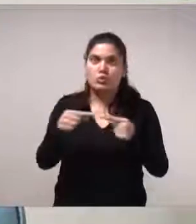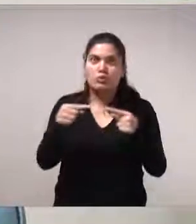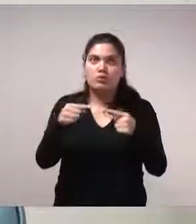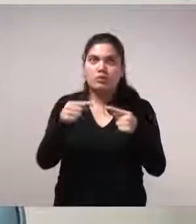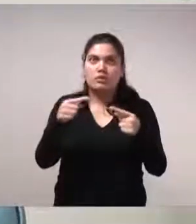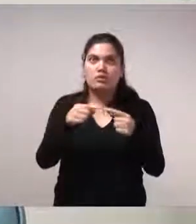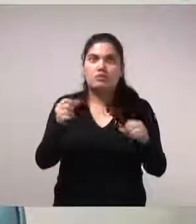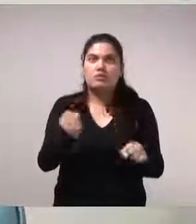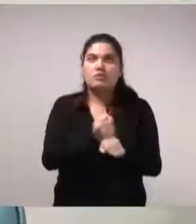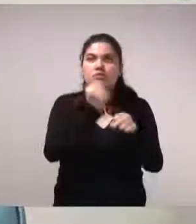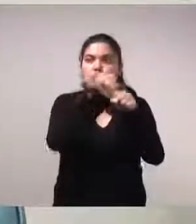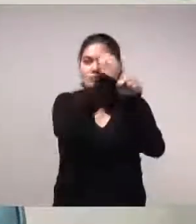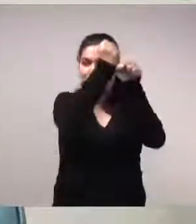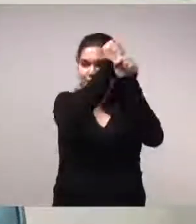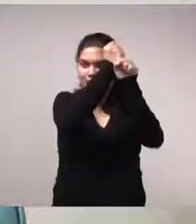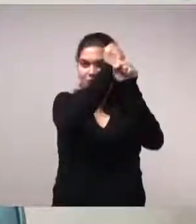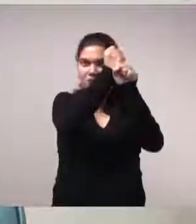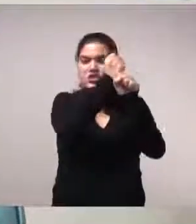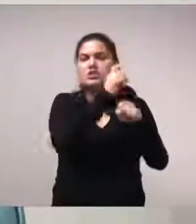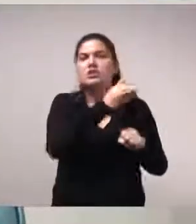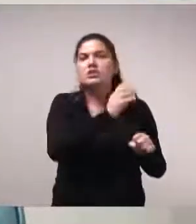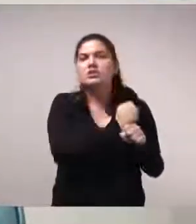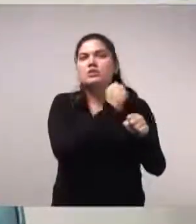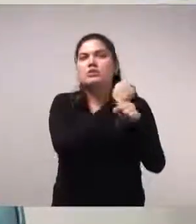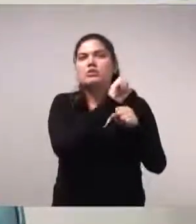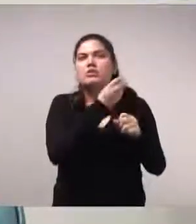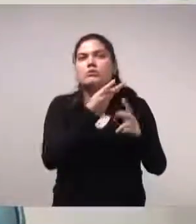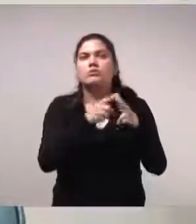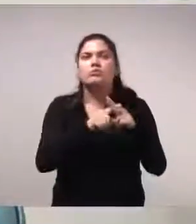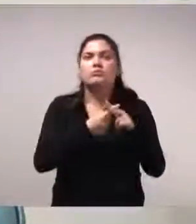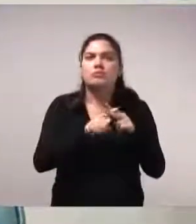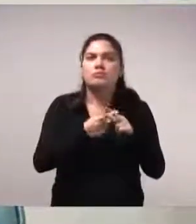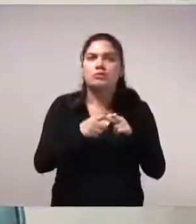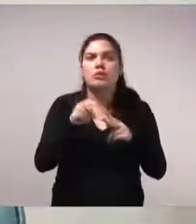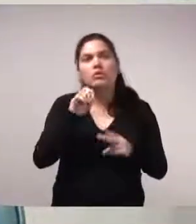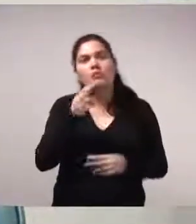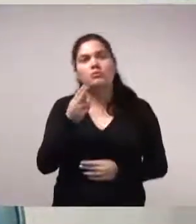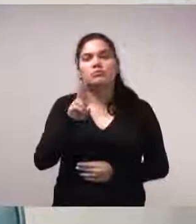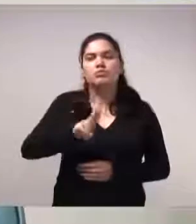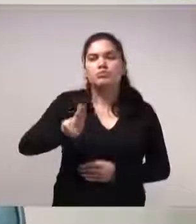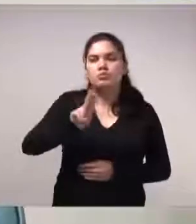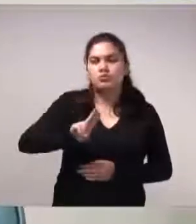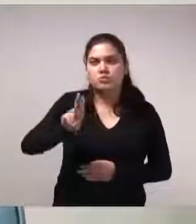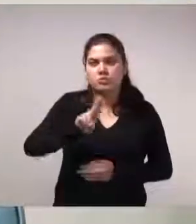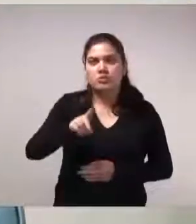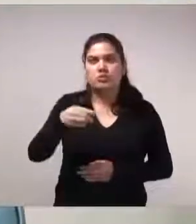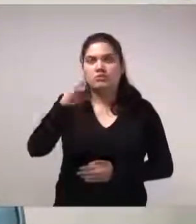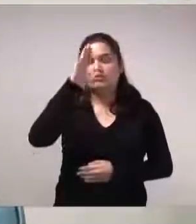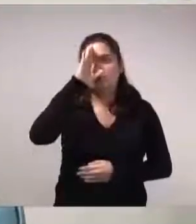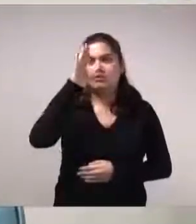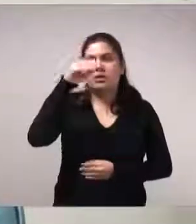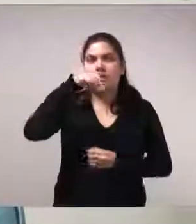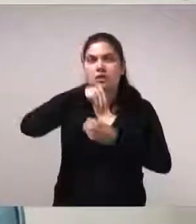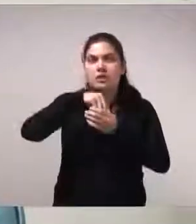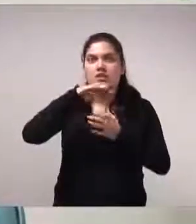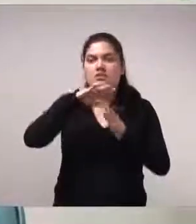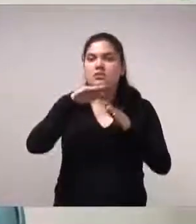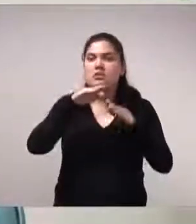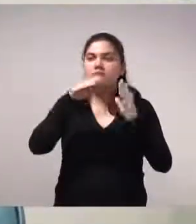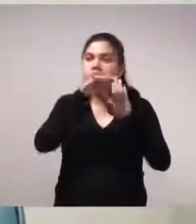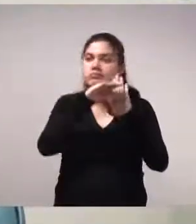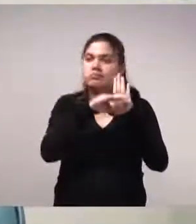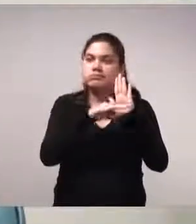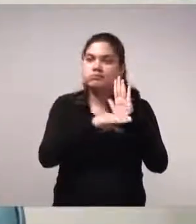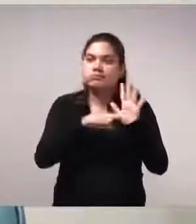construído. Seja a construção, seja a manutenção, seja o uso. Então, é fundamental, dentro dessa pauta da